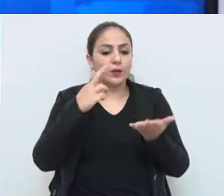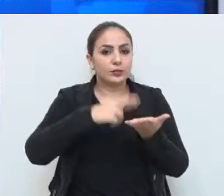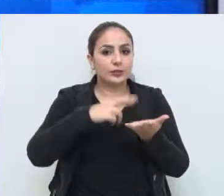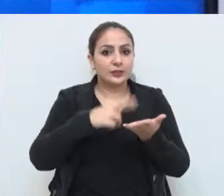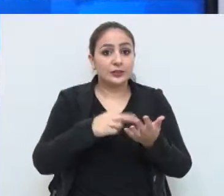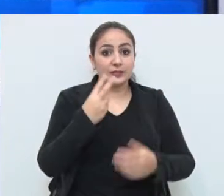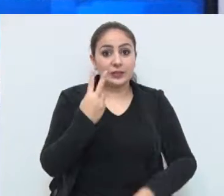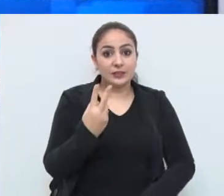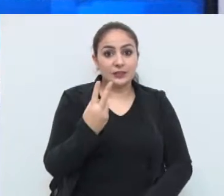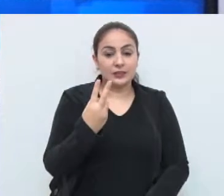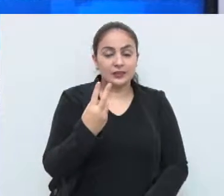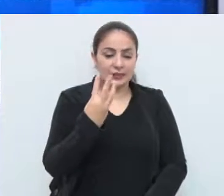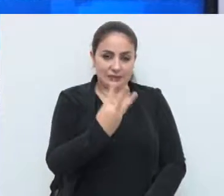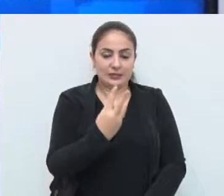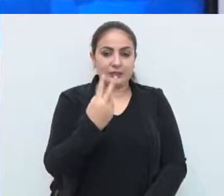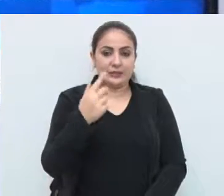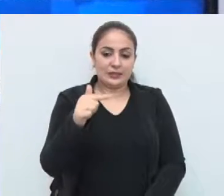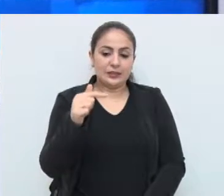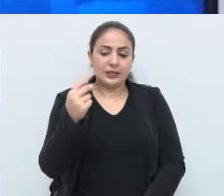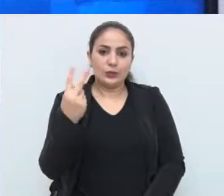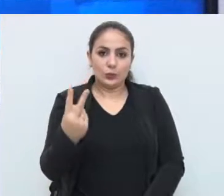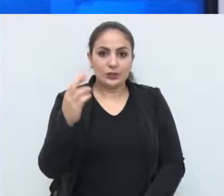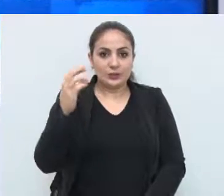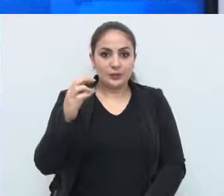372 milímetros, o que representa